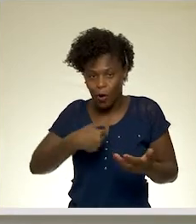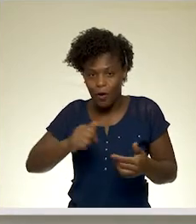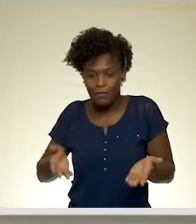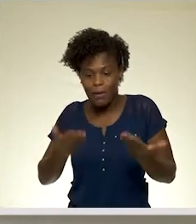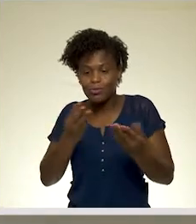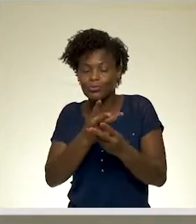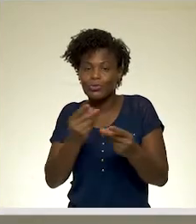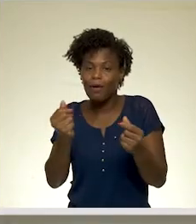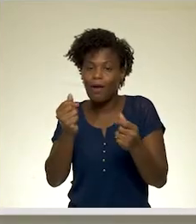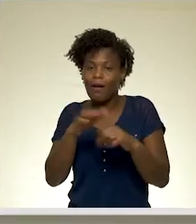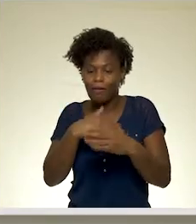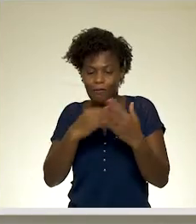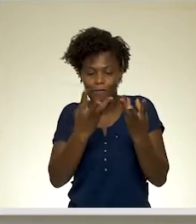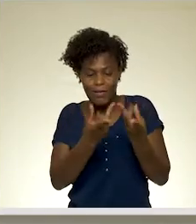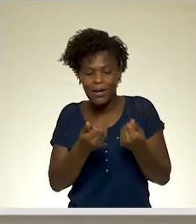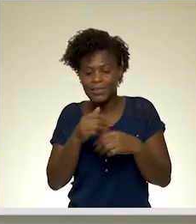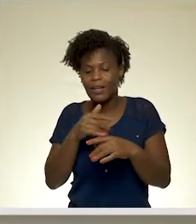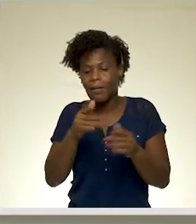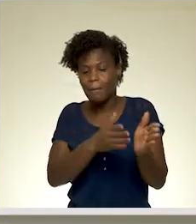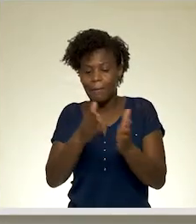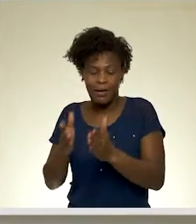vamos resolver utilizando